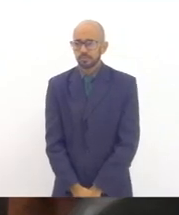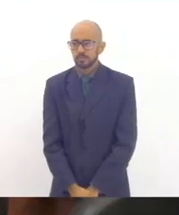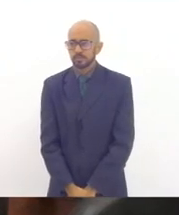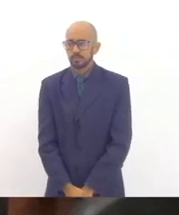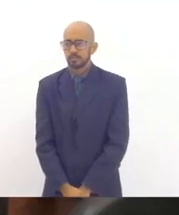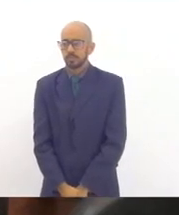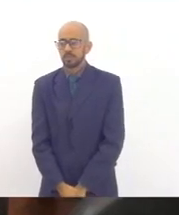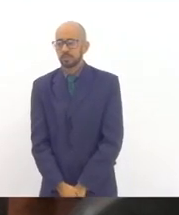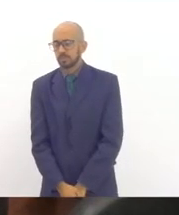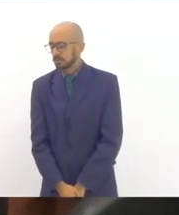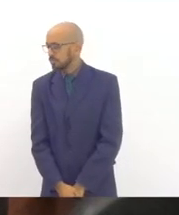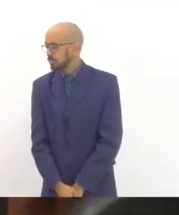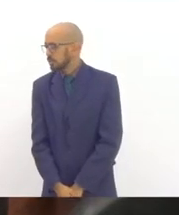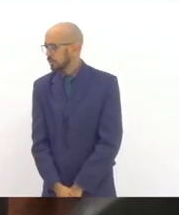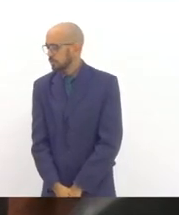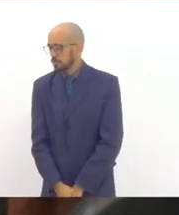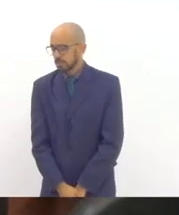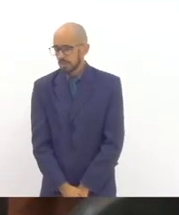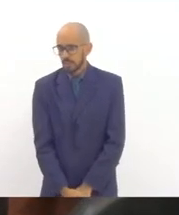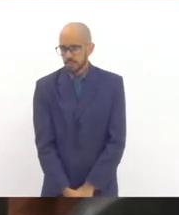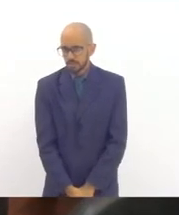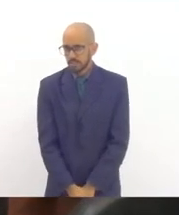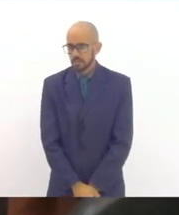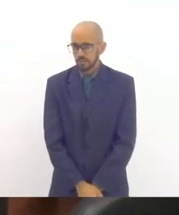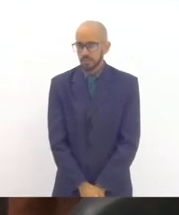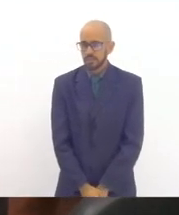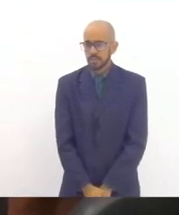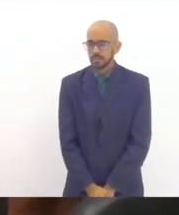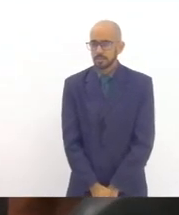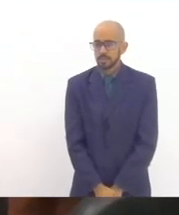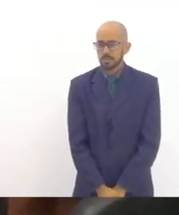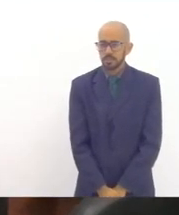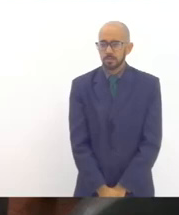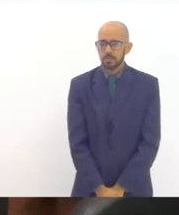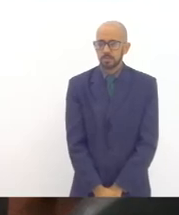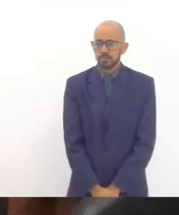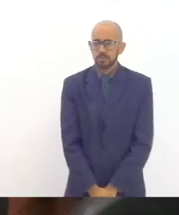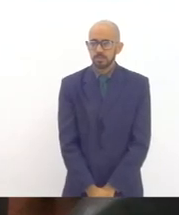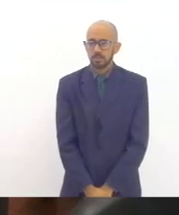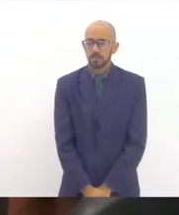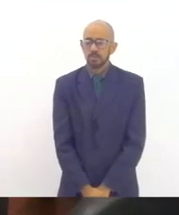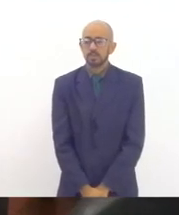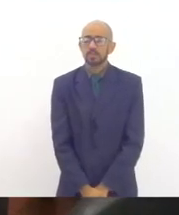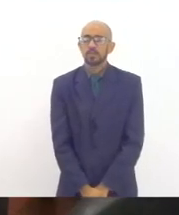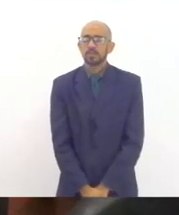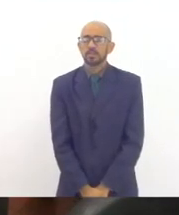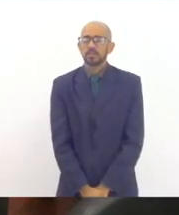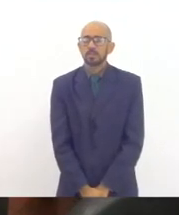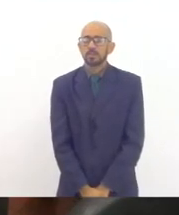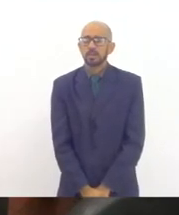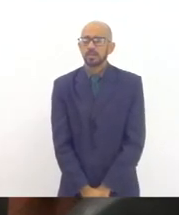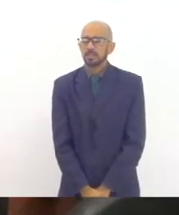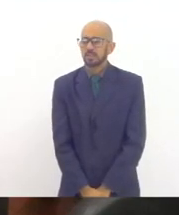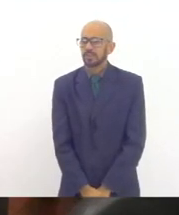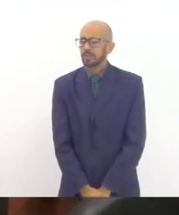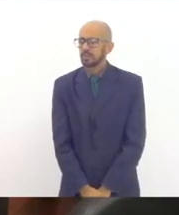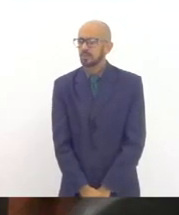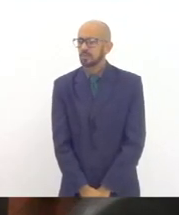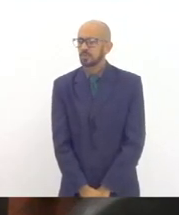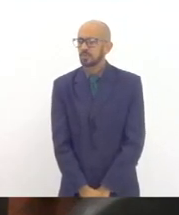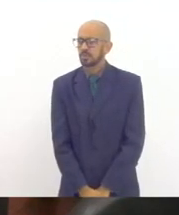Estamos sim, fala um pouquinho mais perto. Tá, ok. Então, bom dia a todas, todos e todes. É um prazer estar aqui com vocês nessa discussão